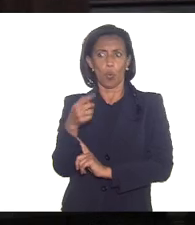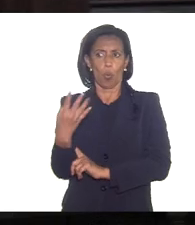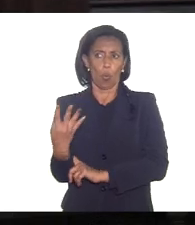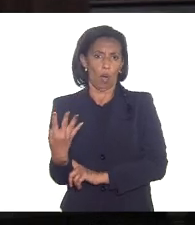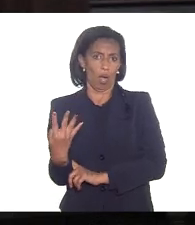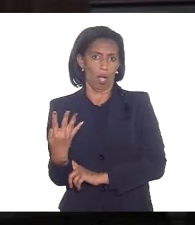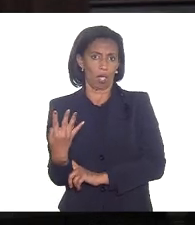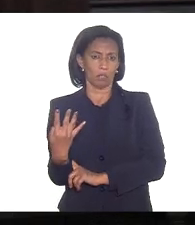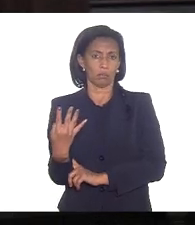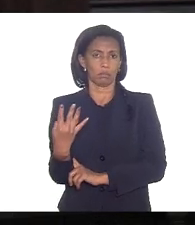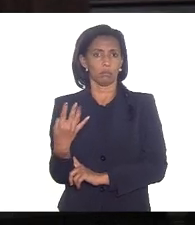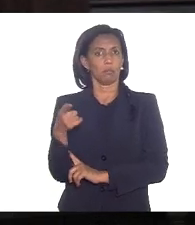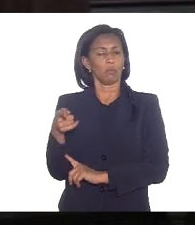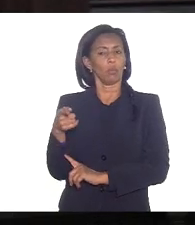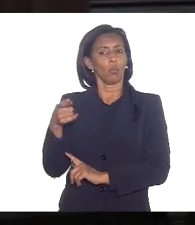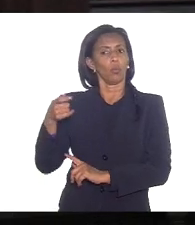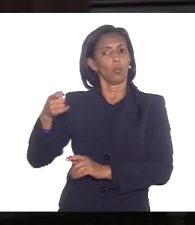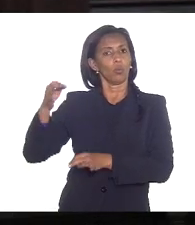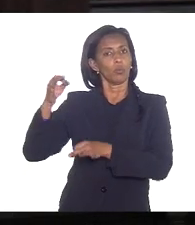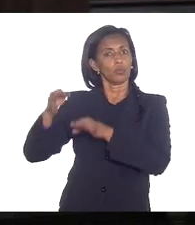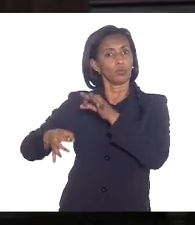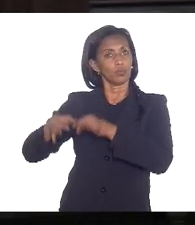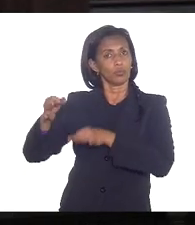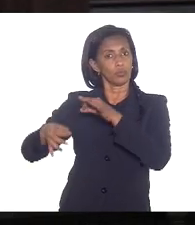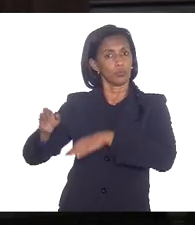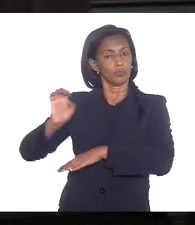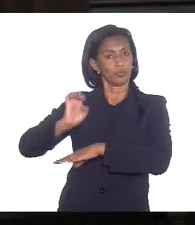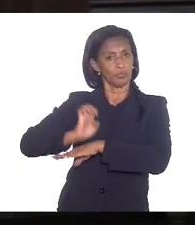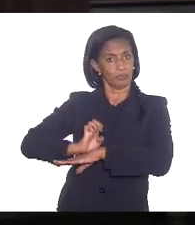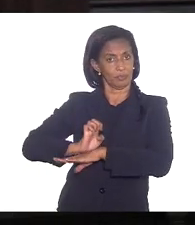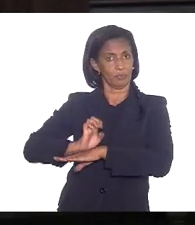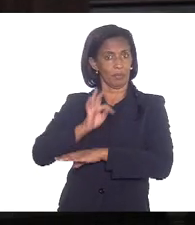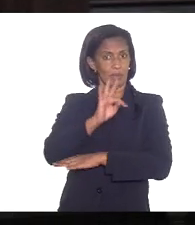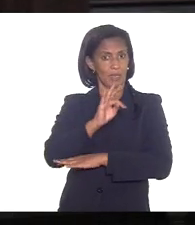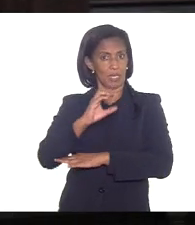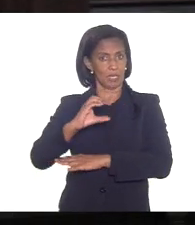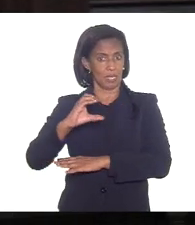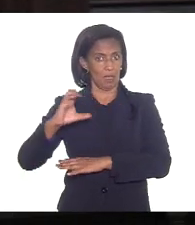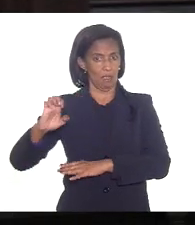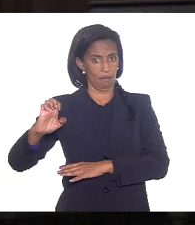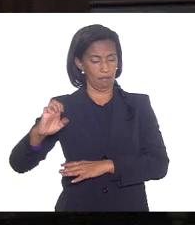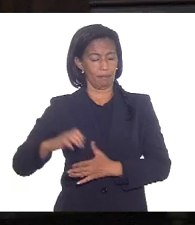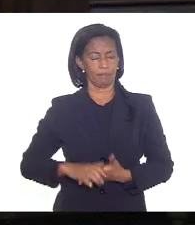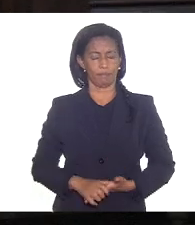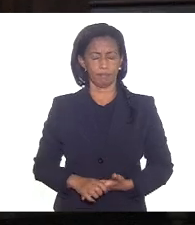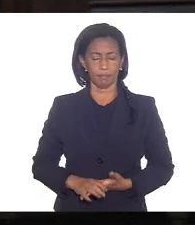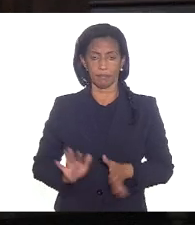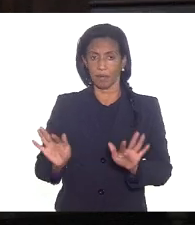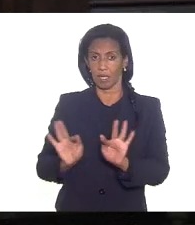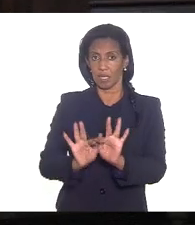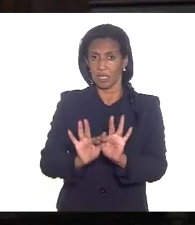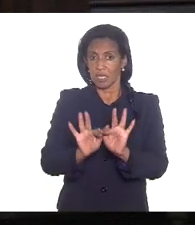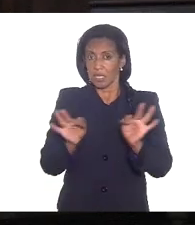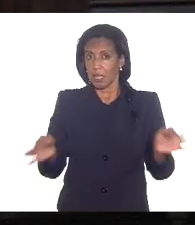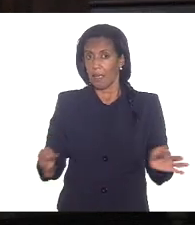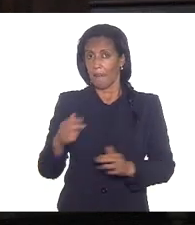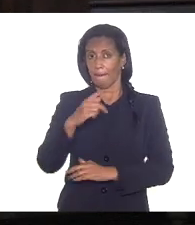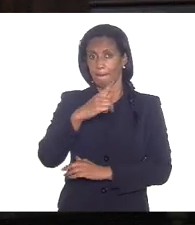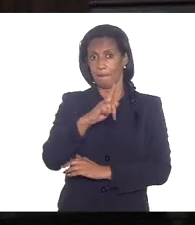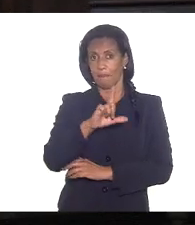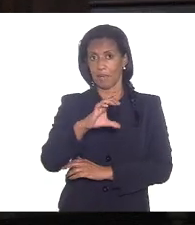1.4 para o Tribunal de Contas do Estado então é simplesmente parecer